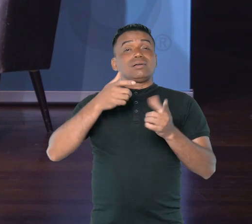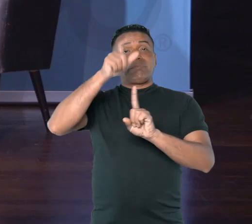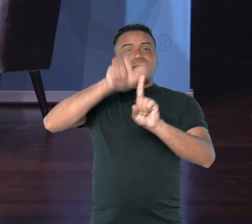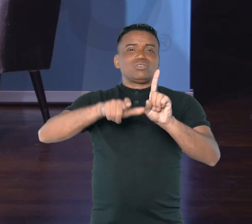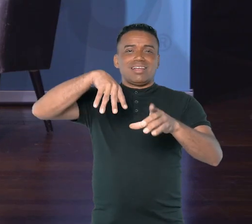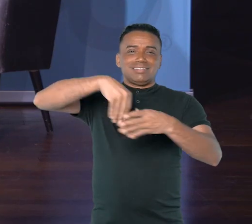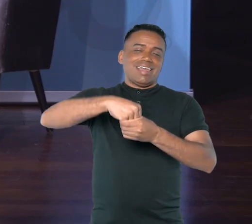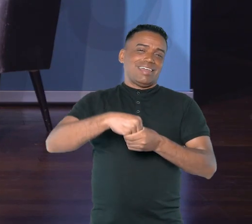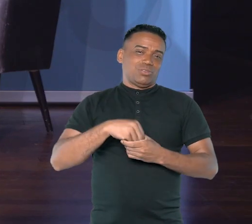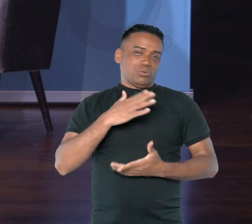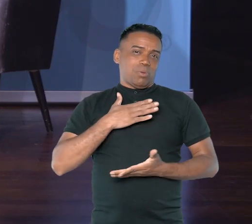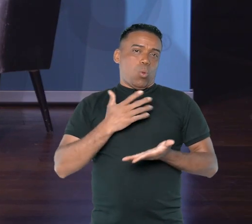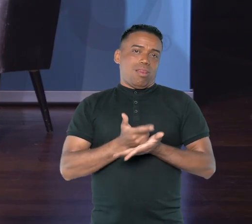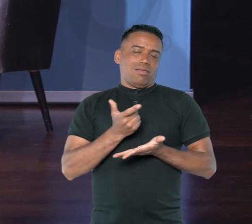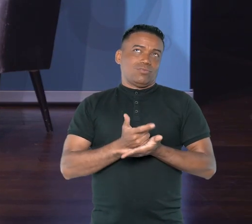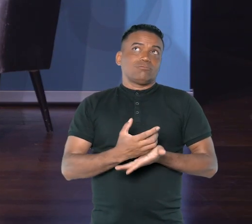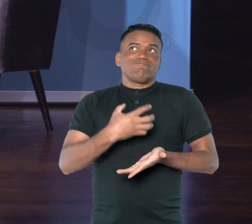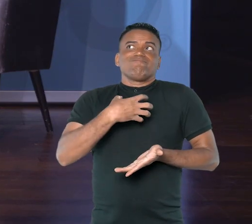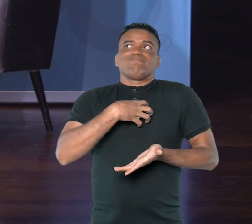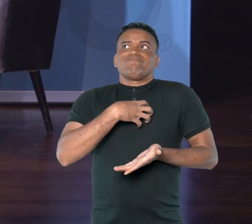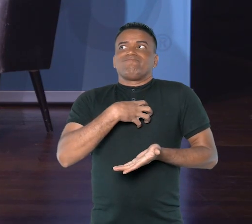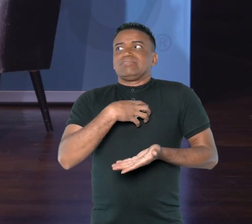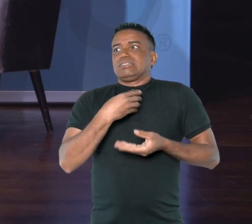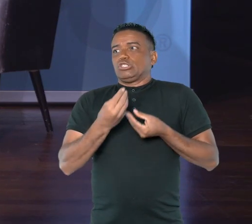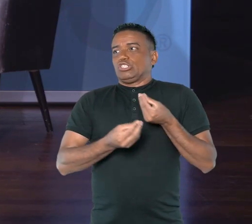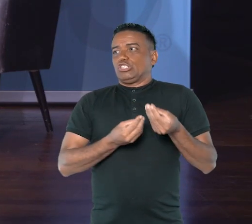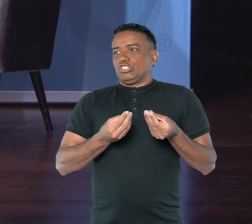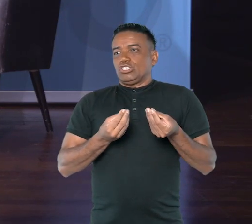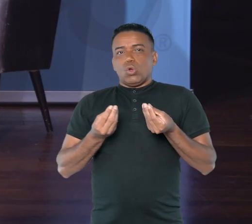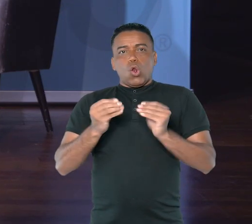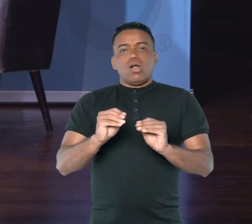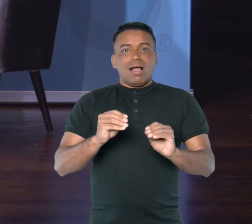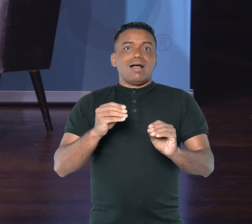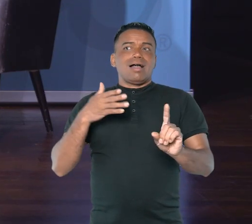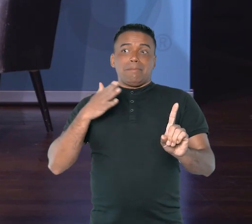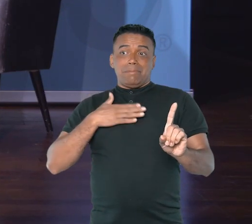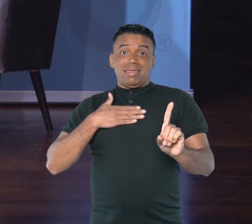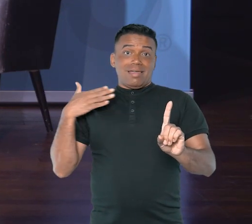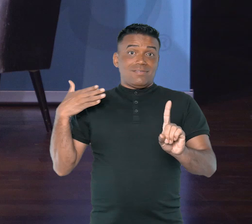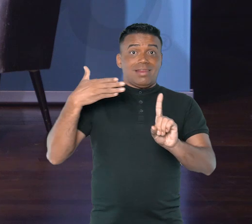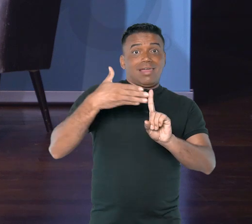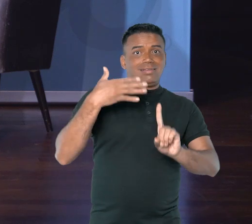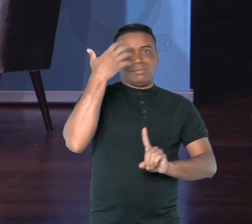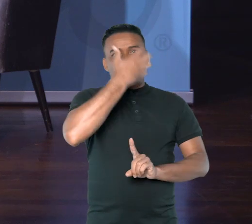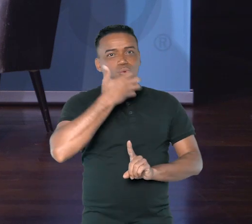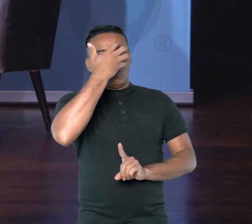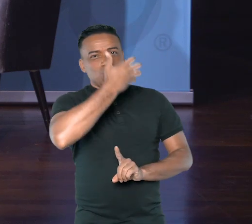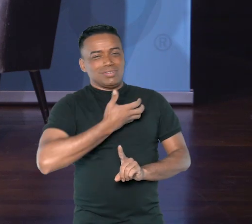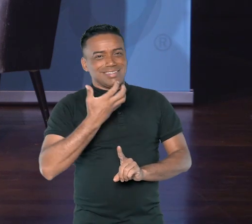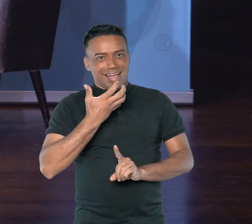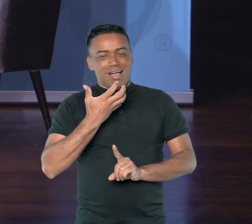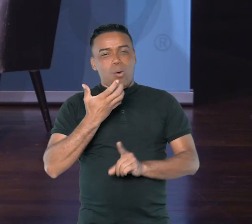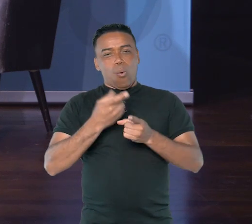Eu acho que foi uma maneira assim de trazer um pouco as minhas referências, e também foi